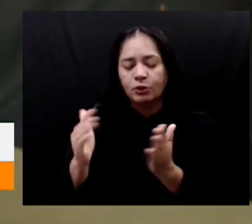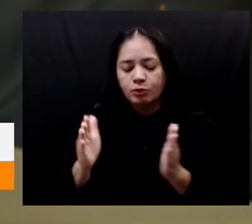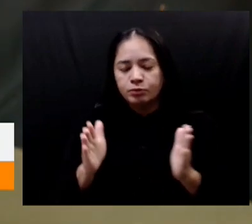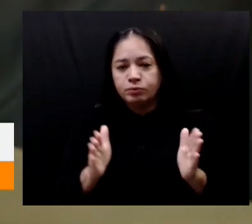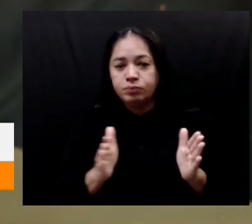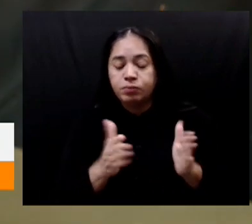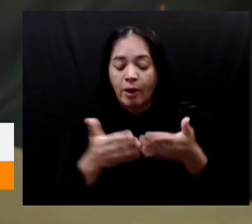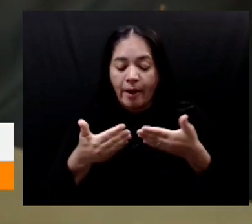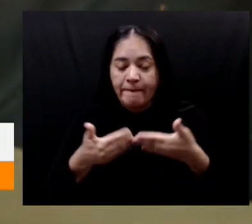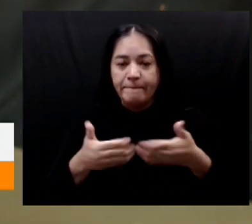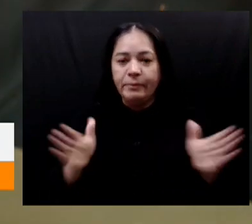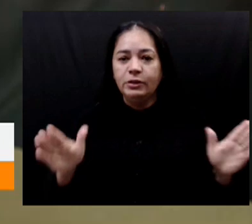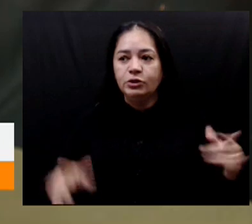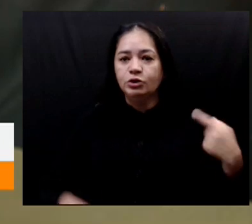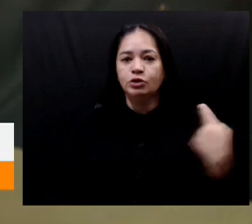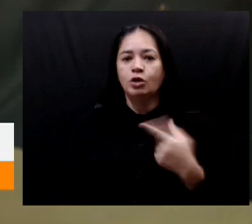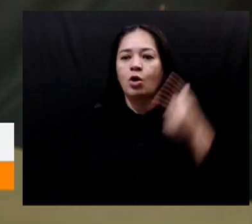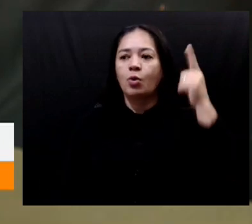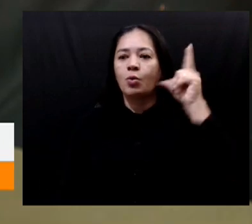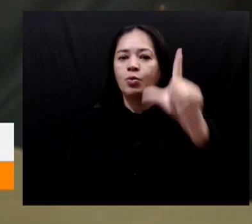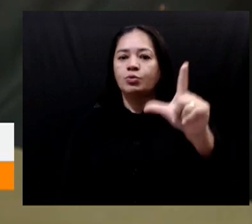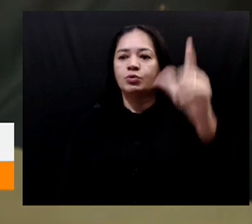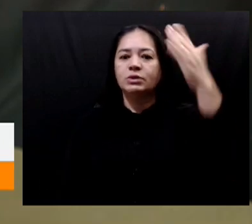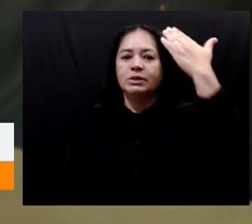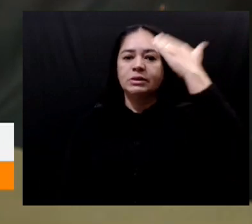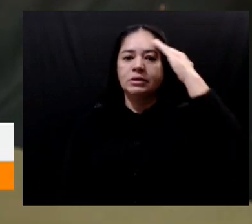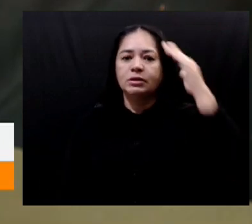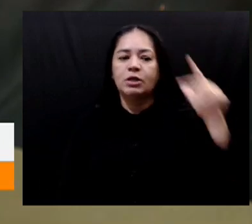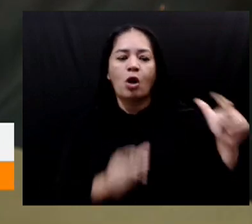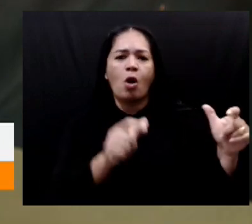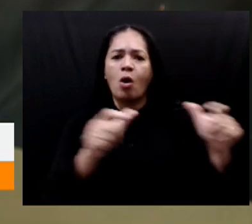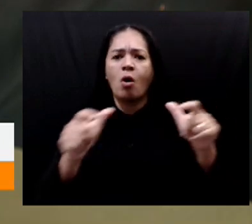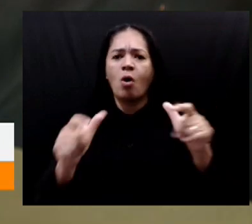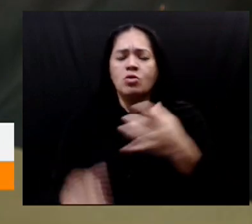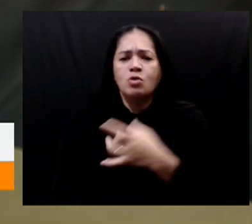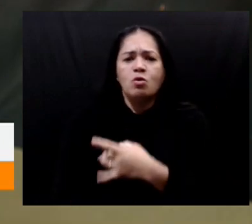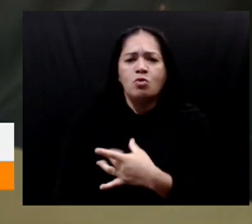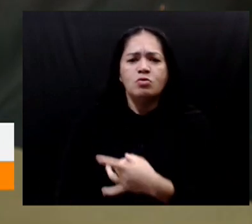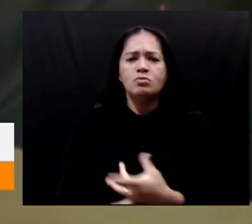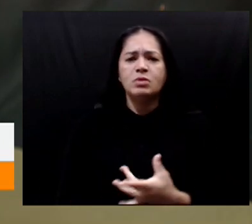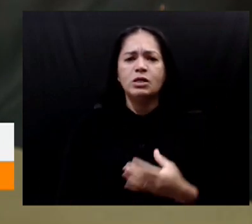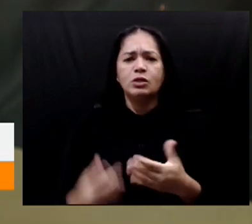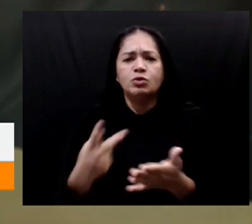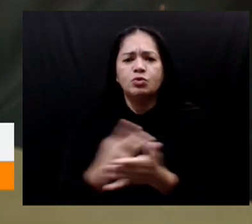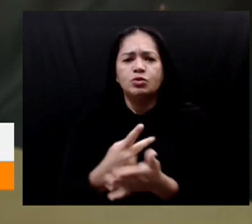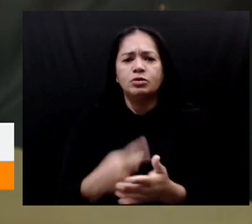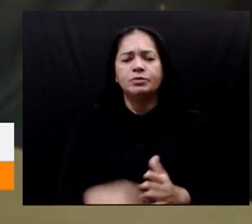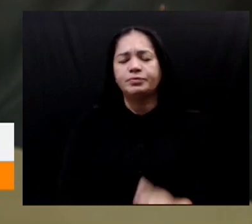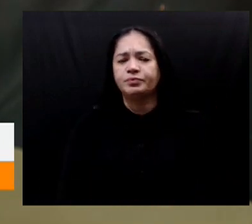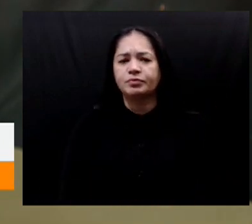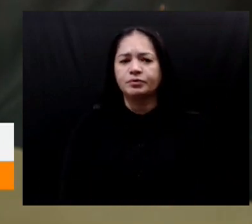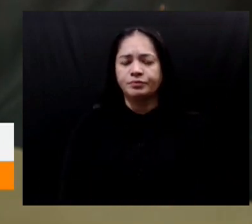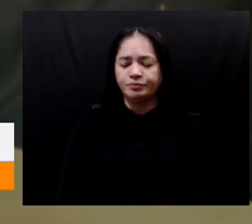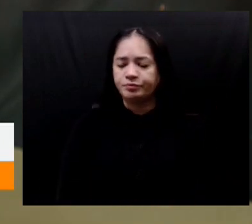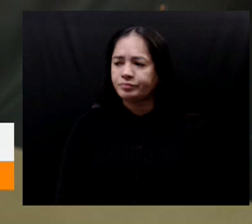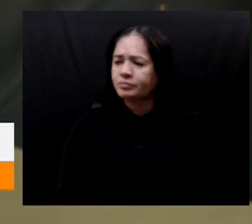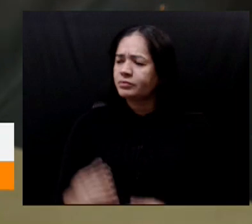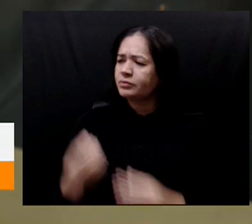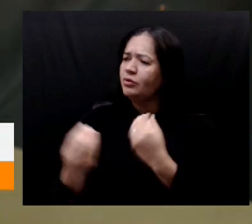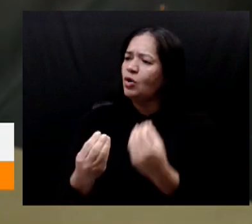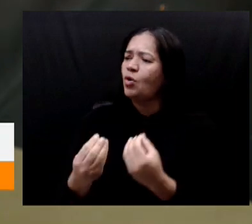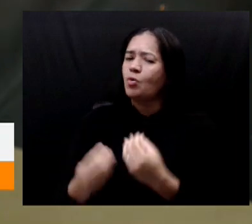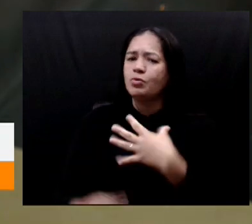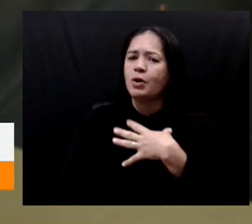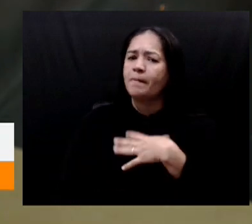possa entender de onde vem esse medo de fracassar. Eu pergunto para você, Valéria, para a psicologia comportamental,